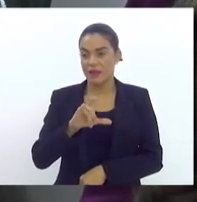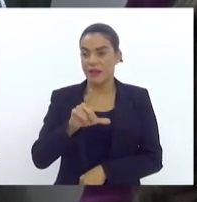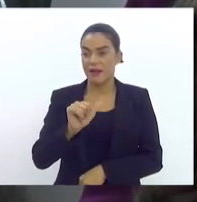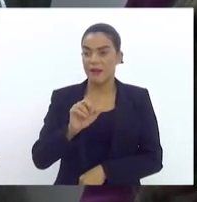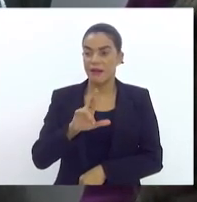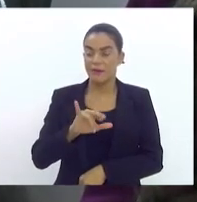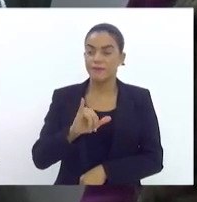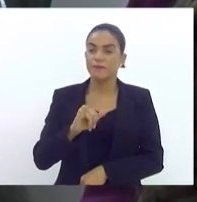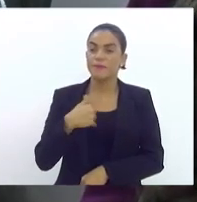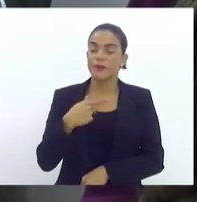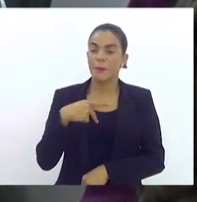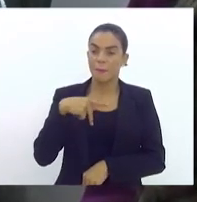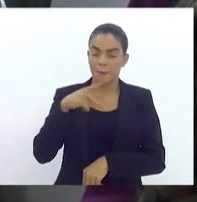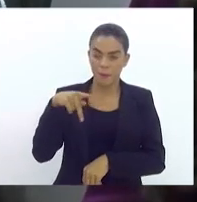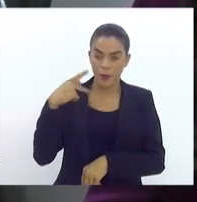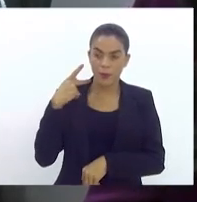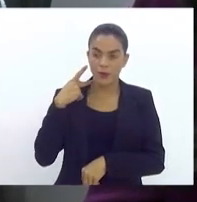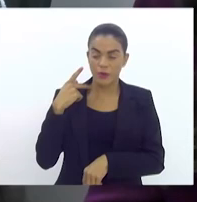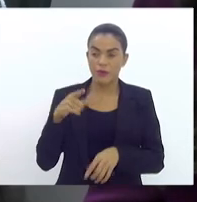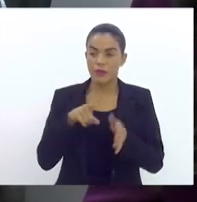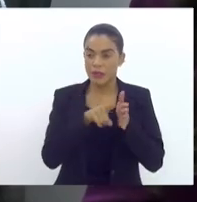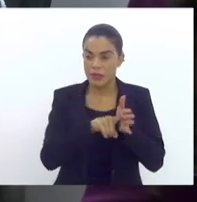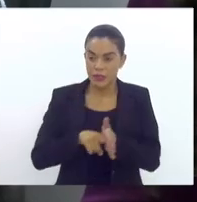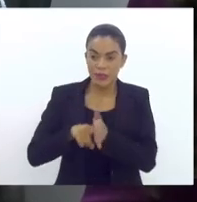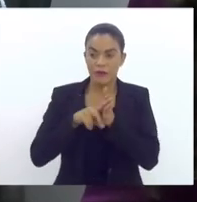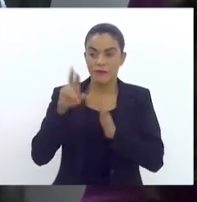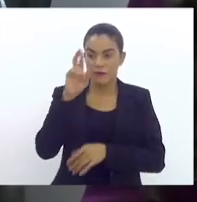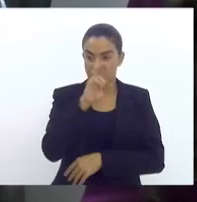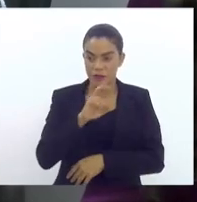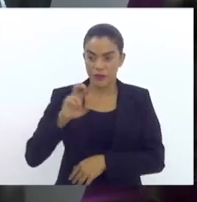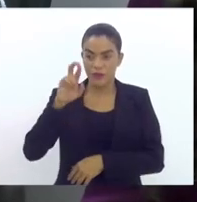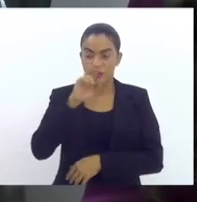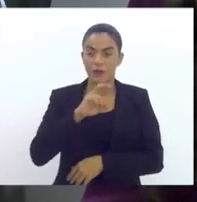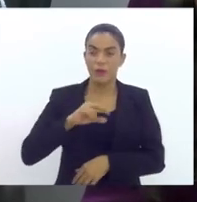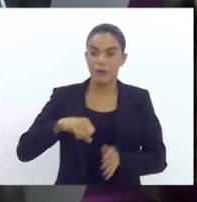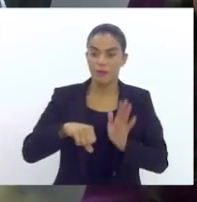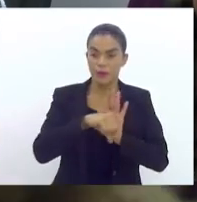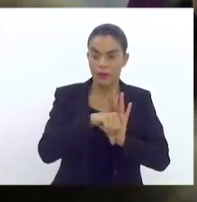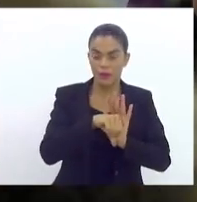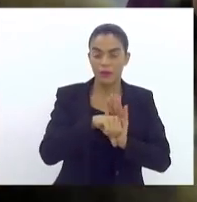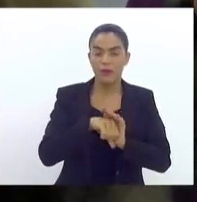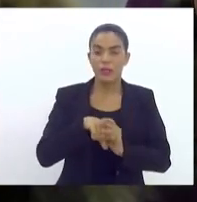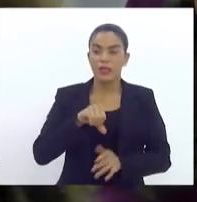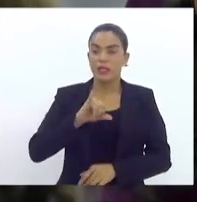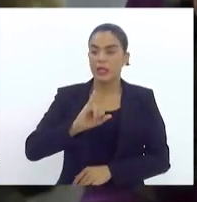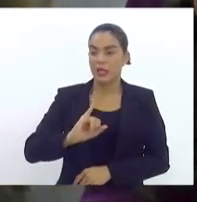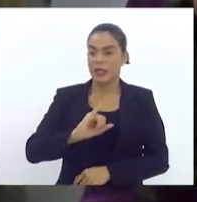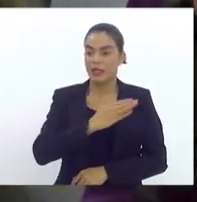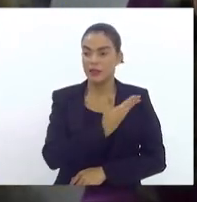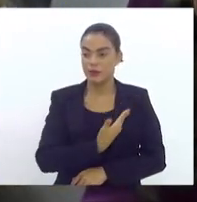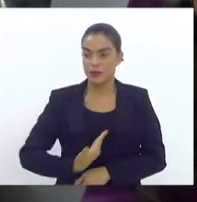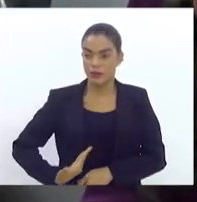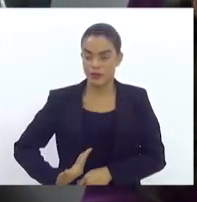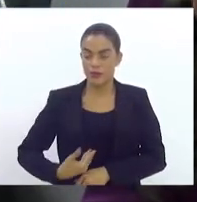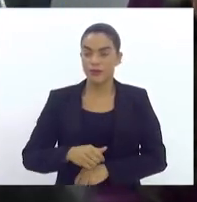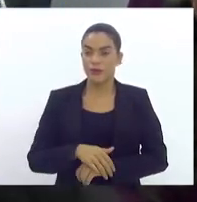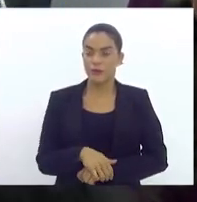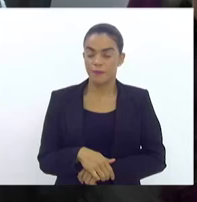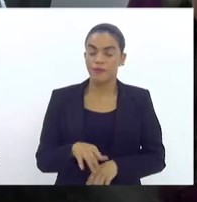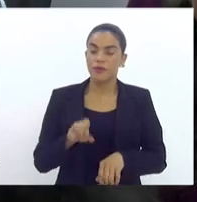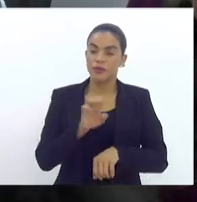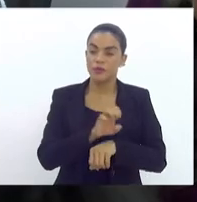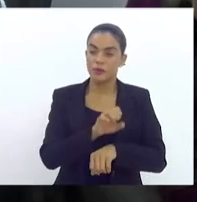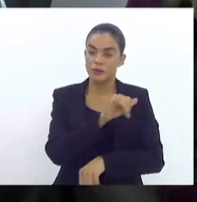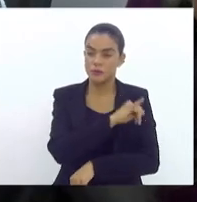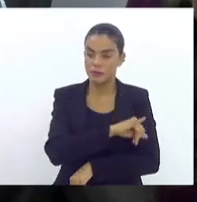promotoria de Justiça de investigação penal territorial ilha do governador em Bonsucesso do Ministério Público do